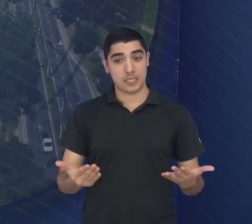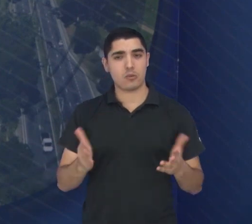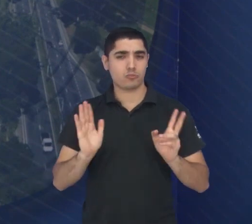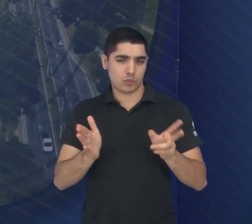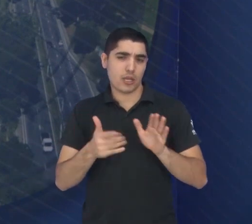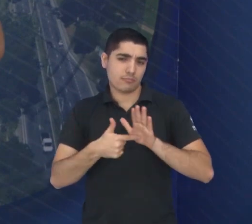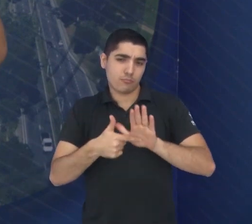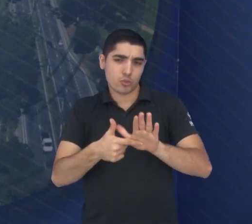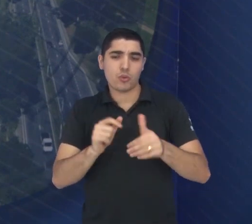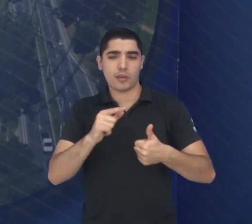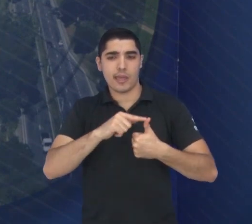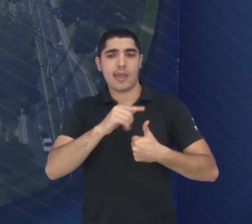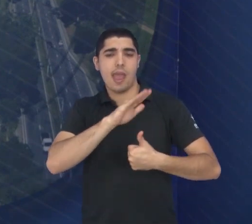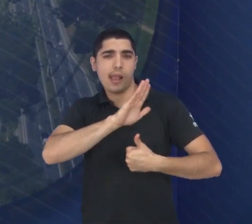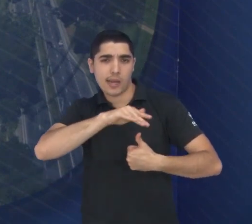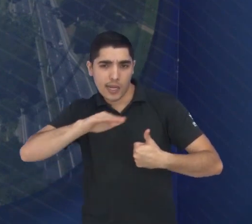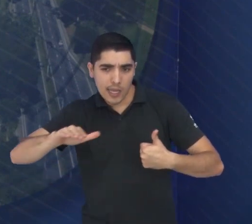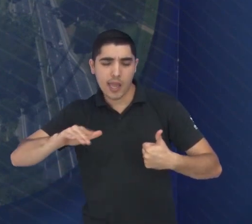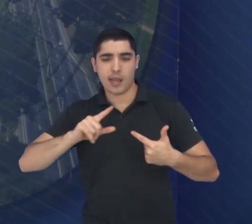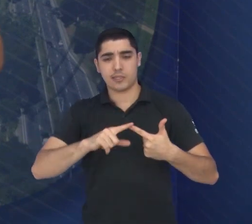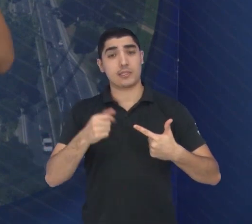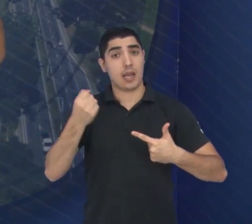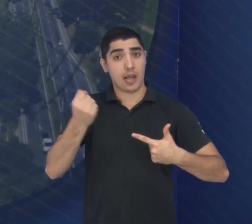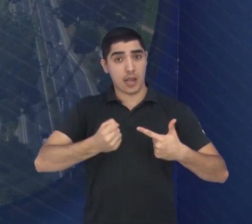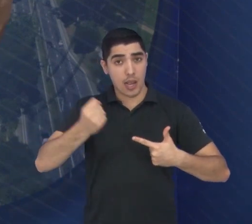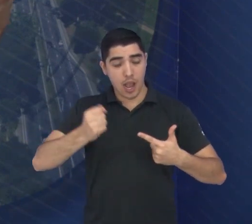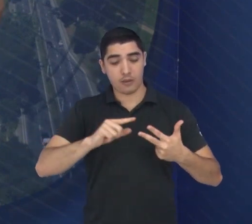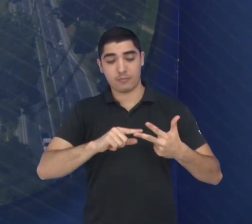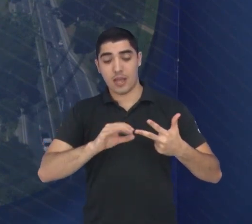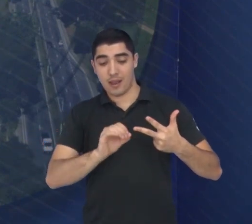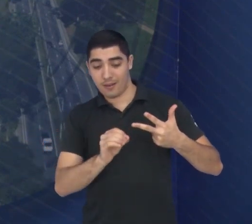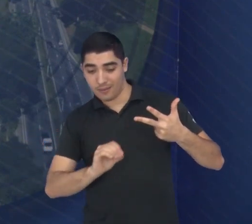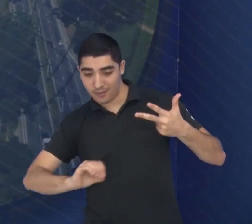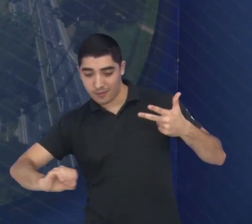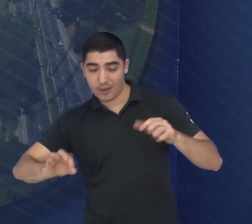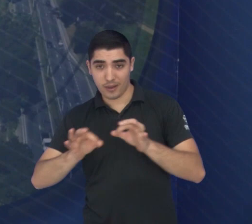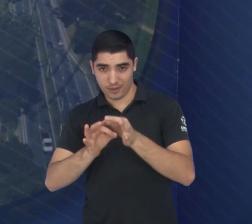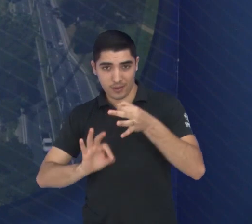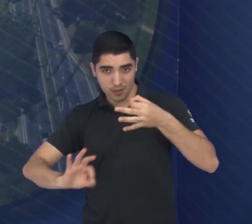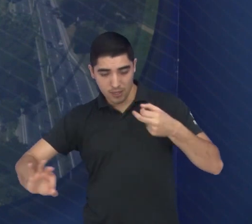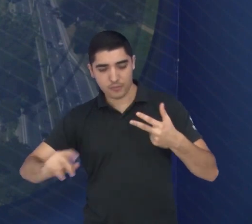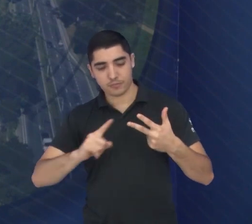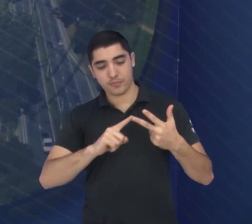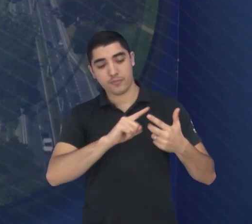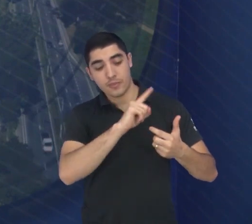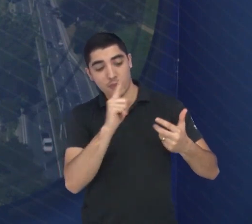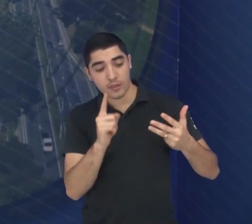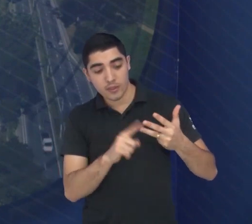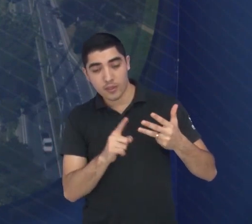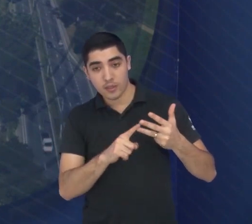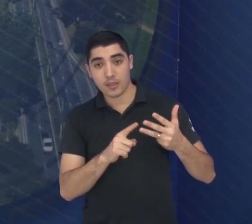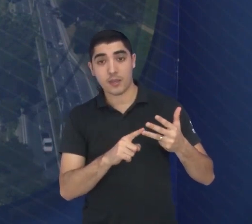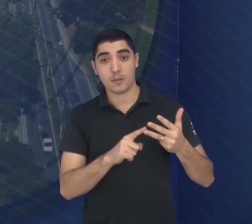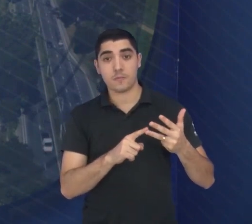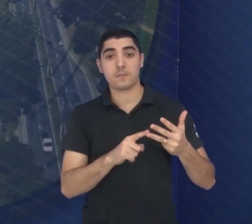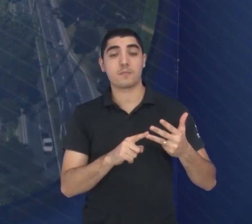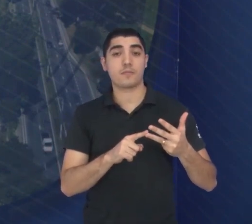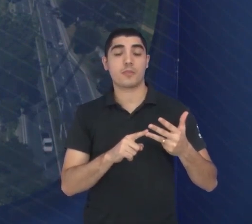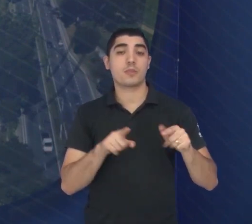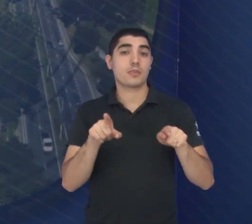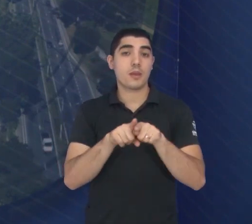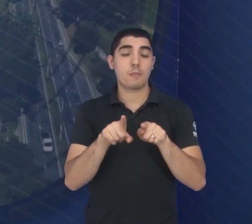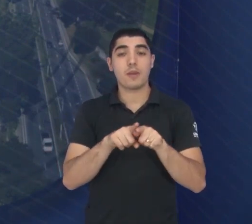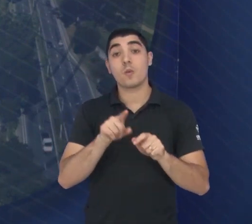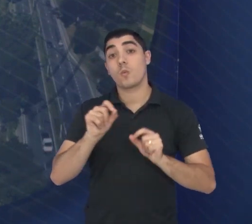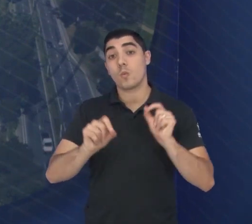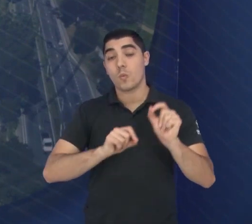questão das crianças, dos carros, canos também. Agora eu queria falar, né, um pouquinho dessa questão